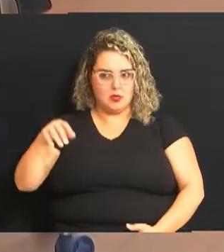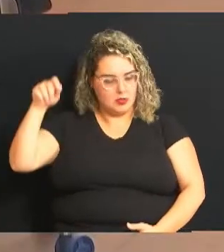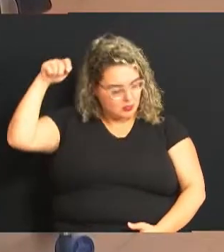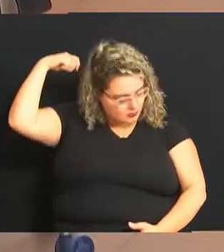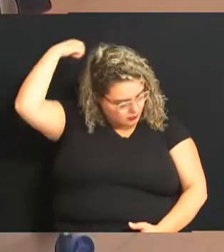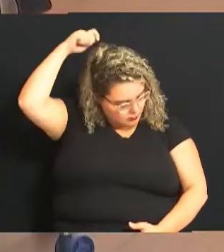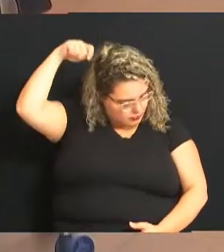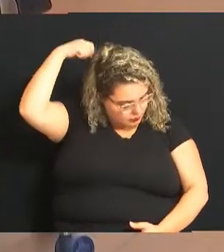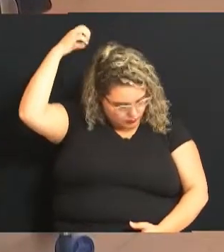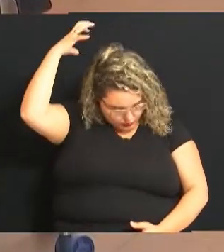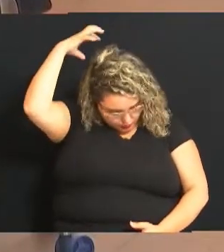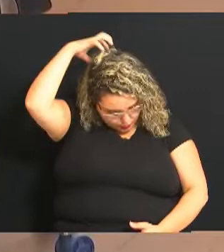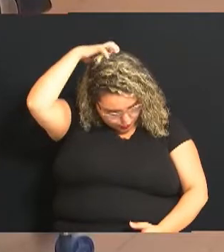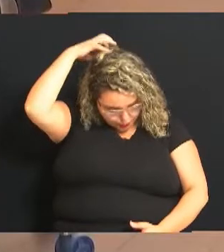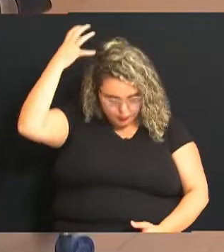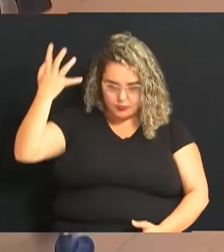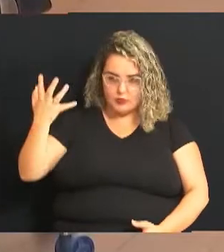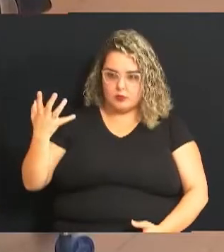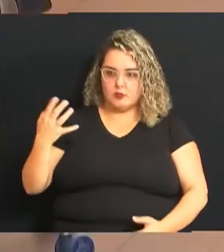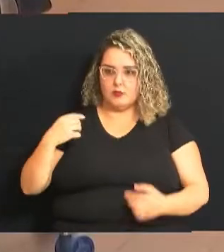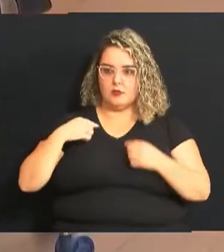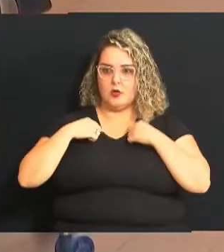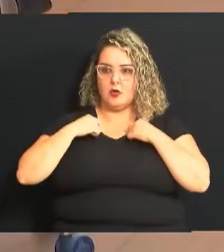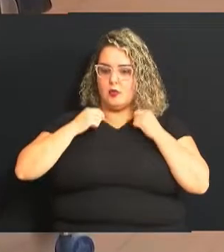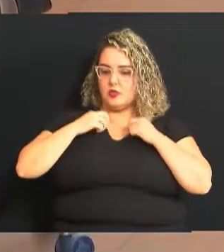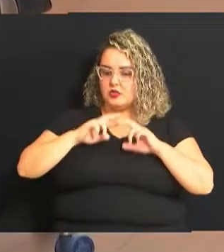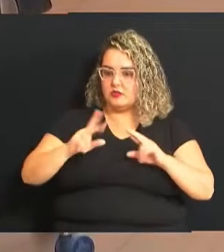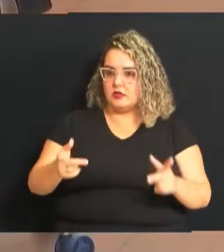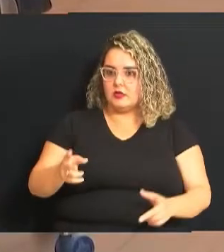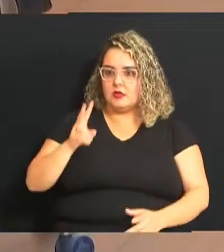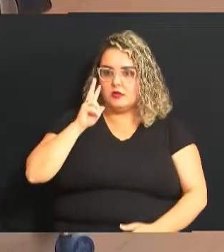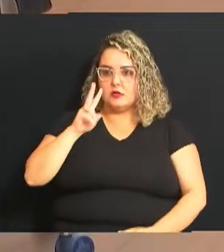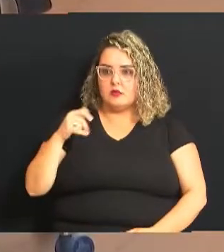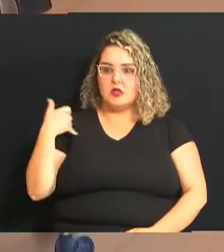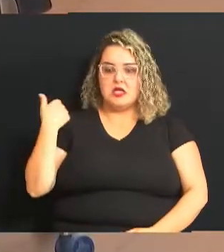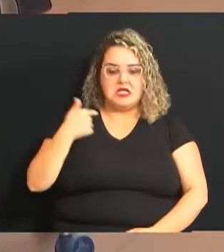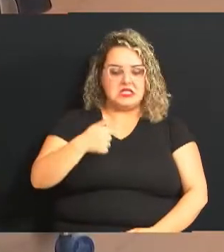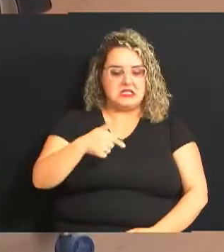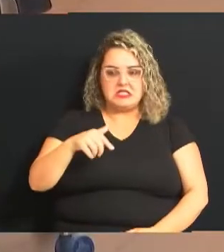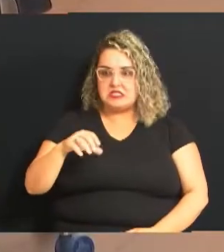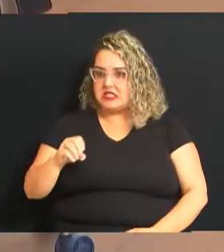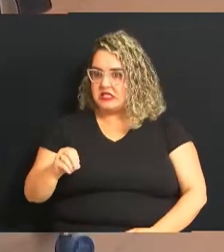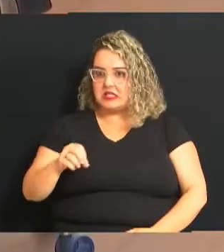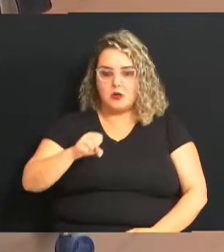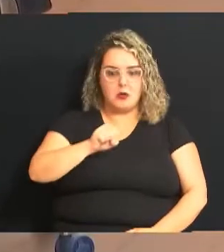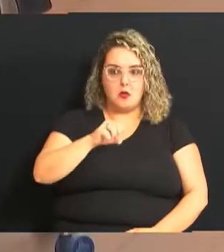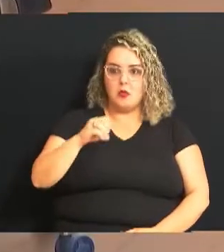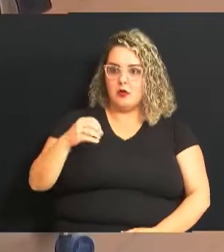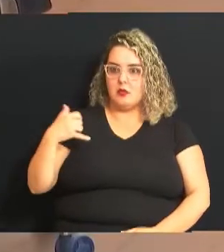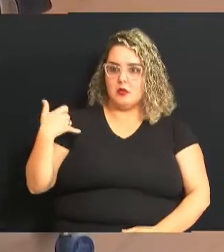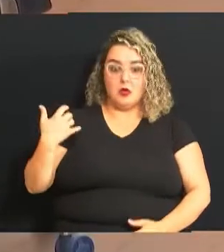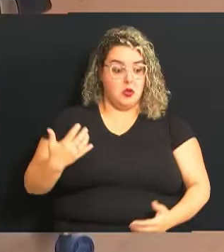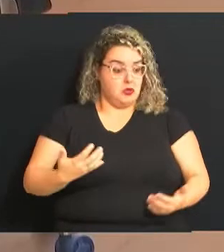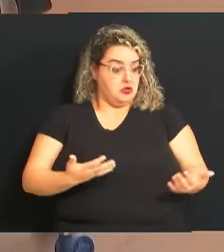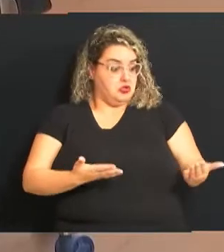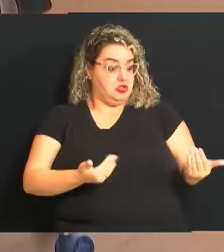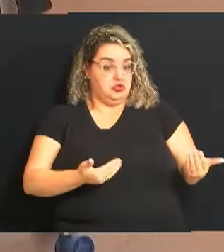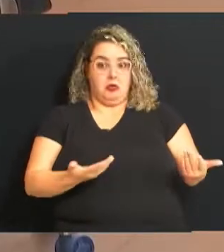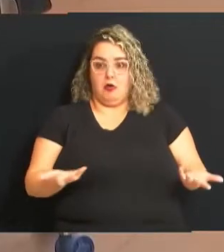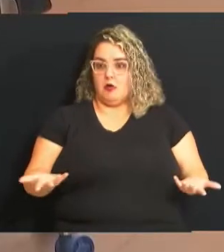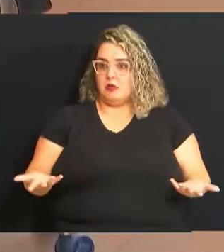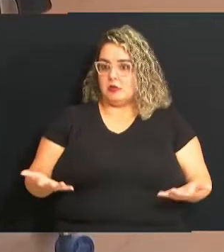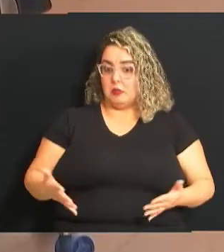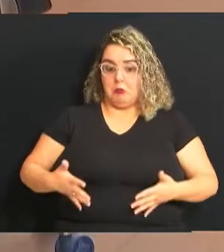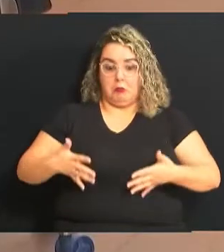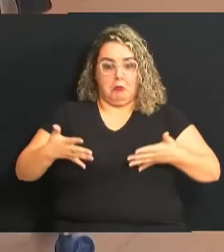sabe aquelas coisas. Hoje você vê 70, 80, então tudo jovens.